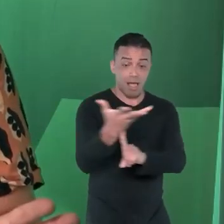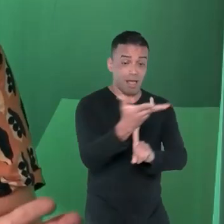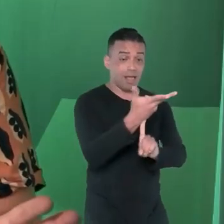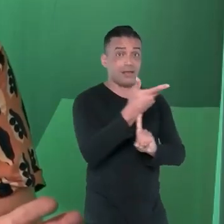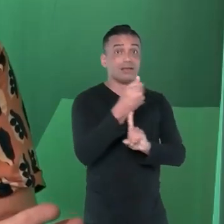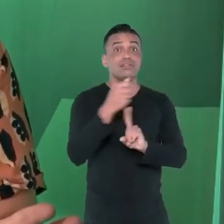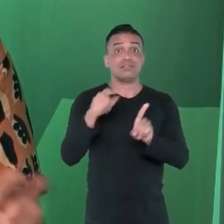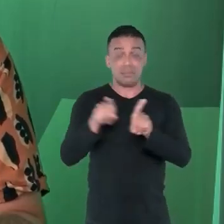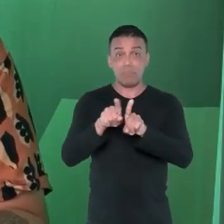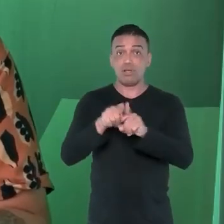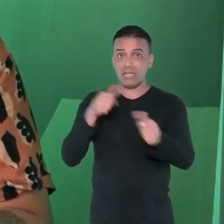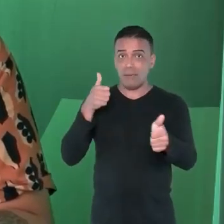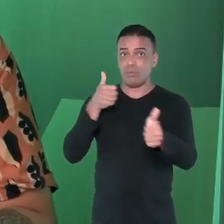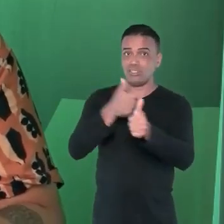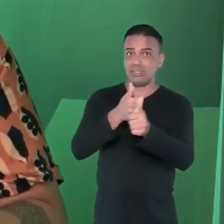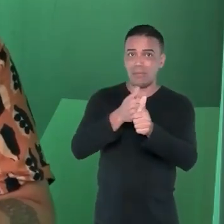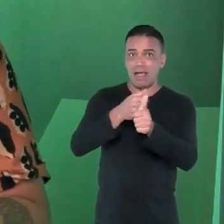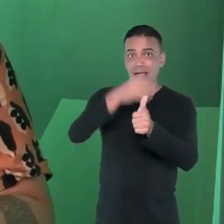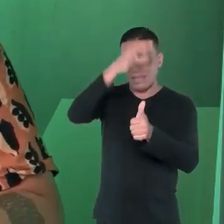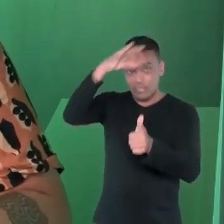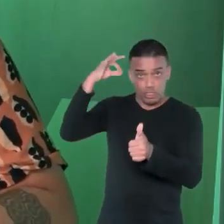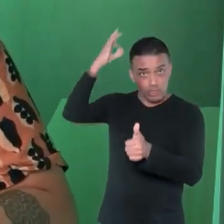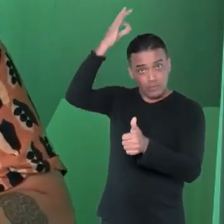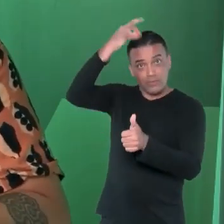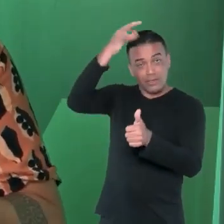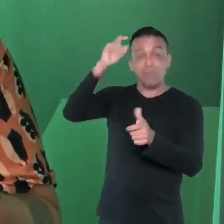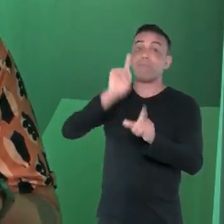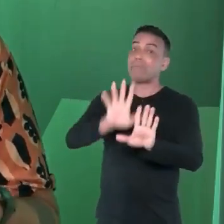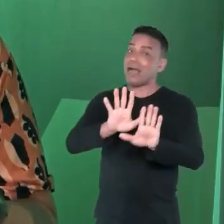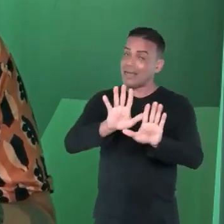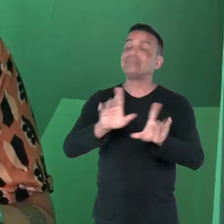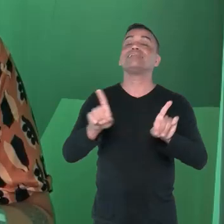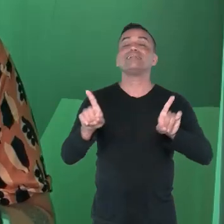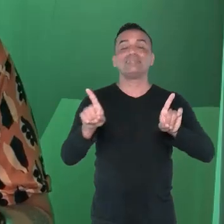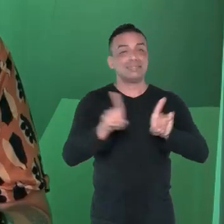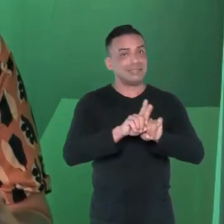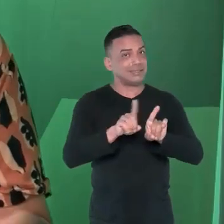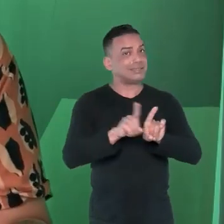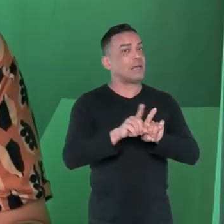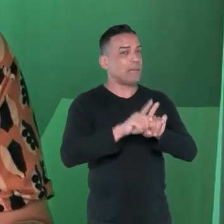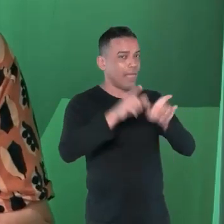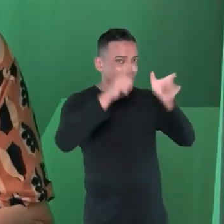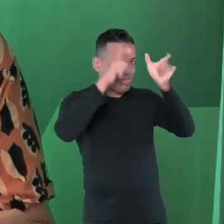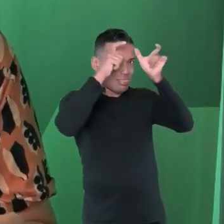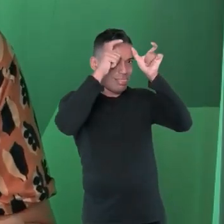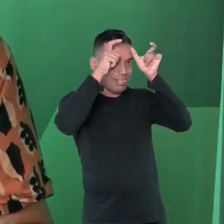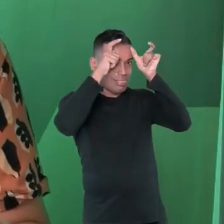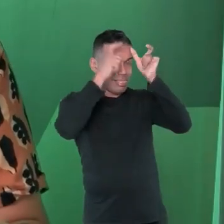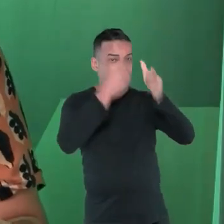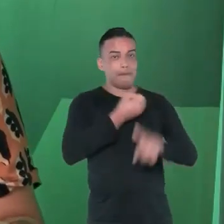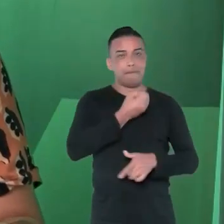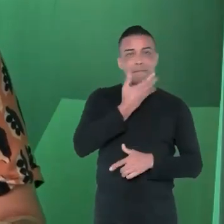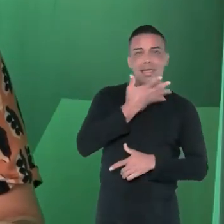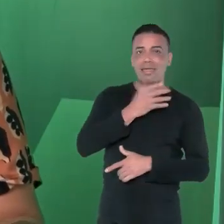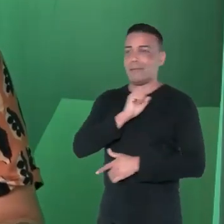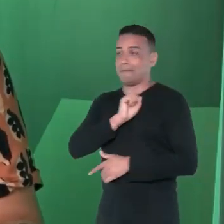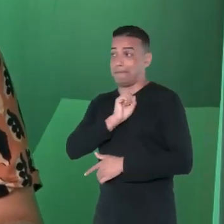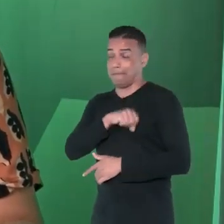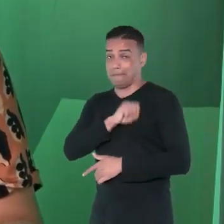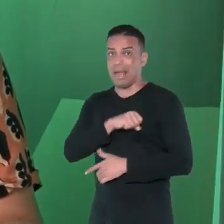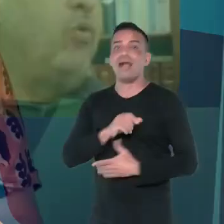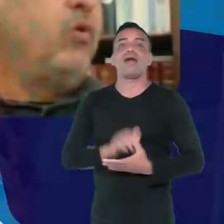se aproximar do divino, mas ela é muito devedora do diabólico também, não é?